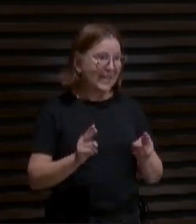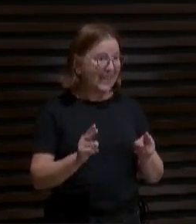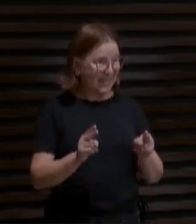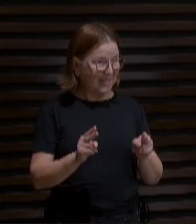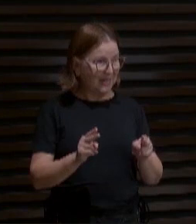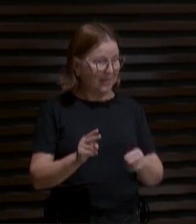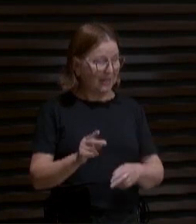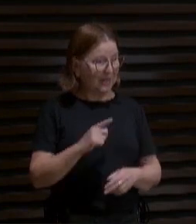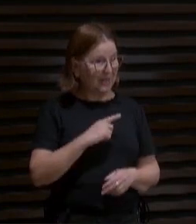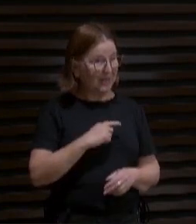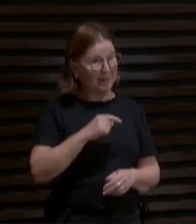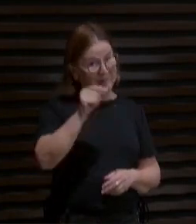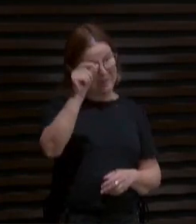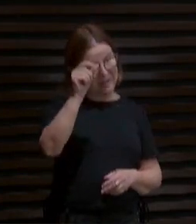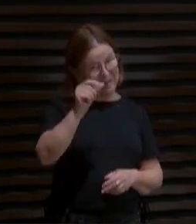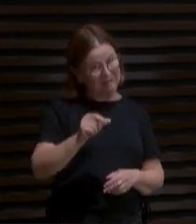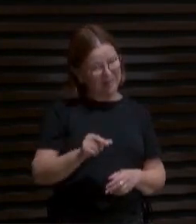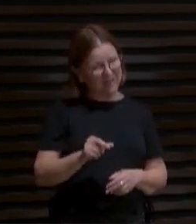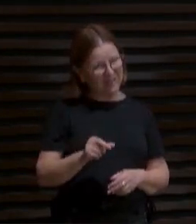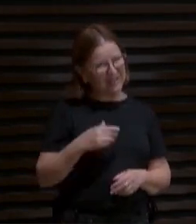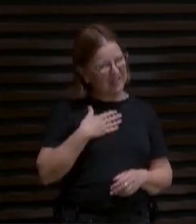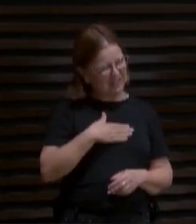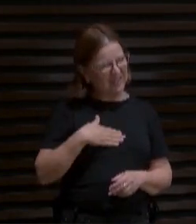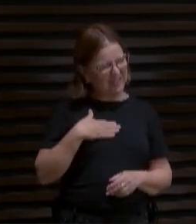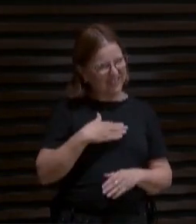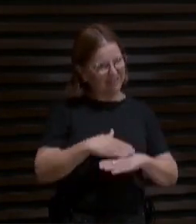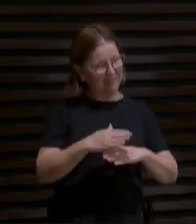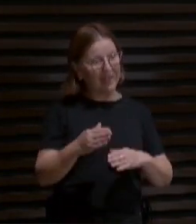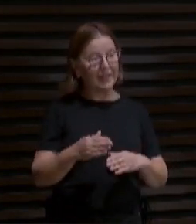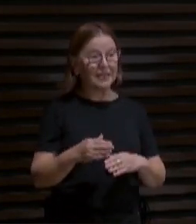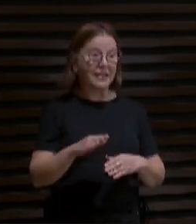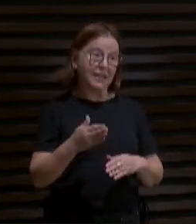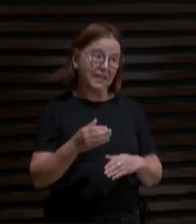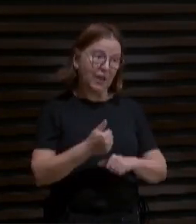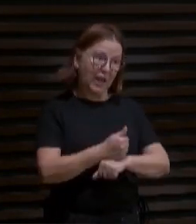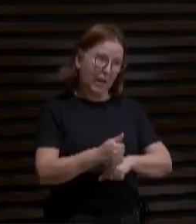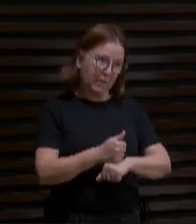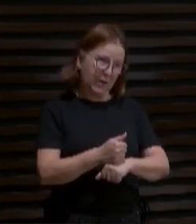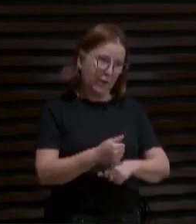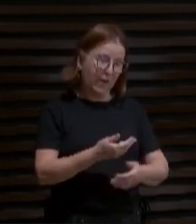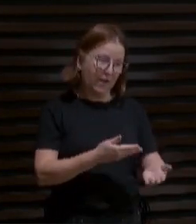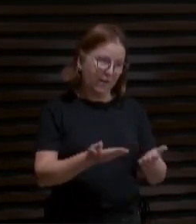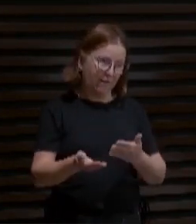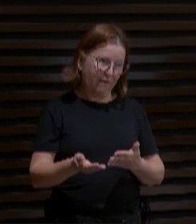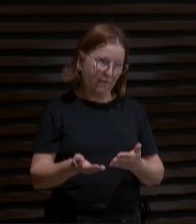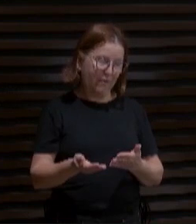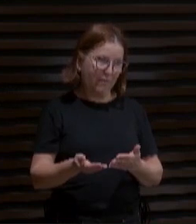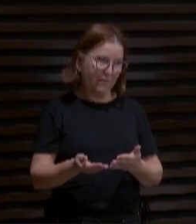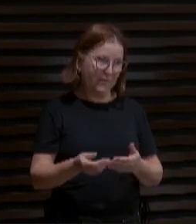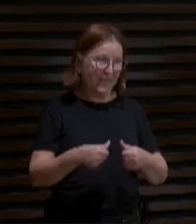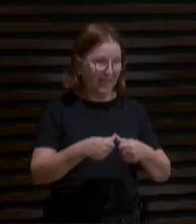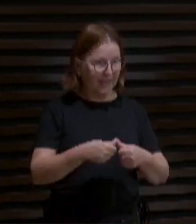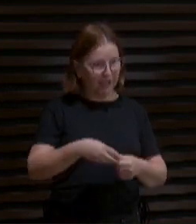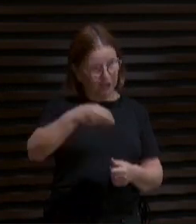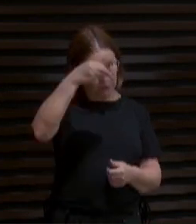que toca mais o coração, e ele levou esse sobrinho que foi com